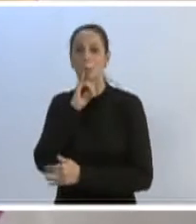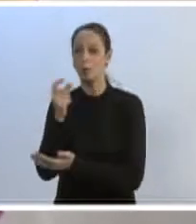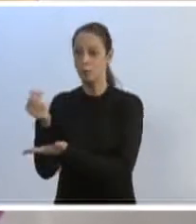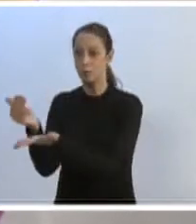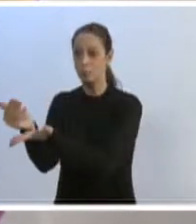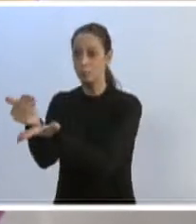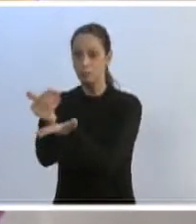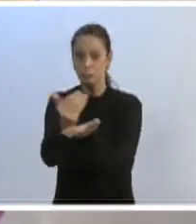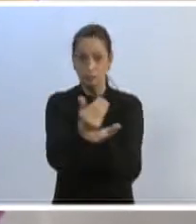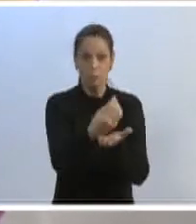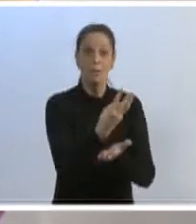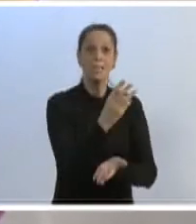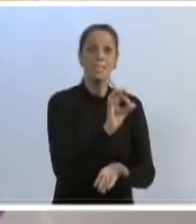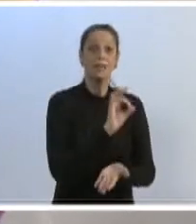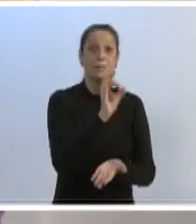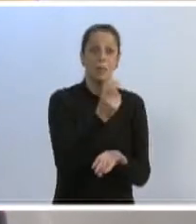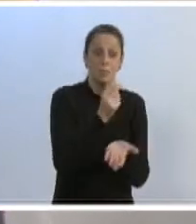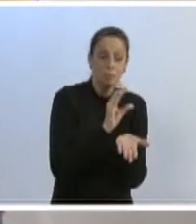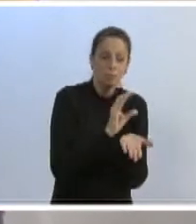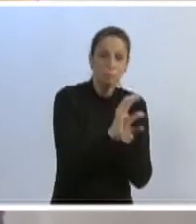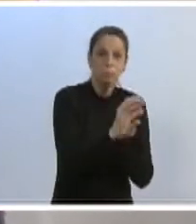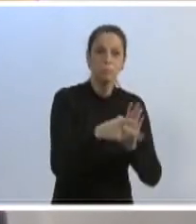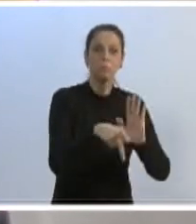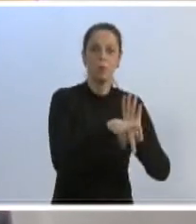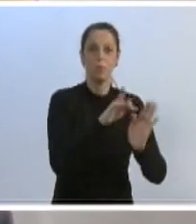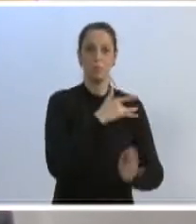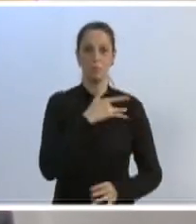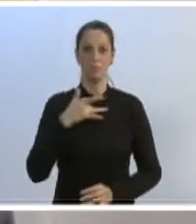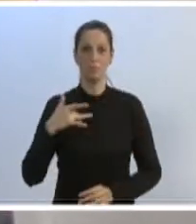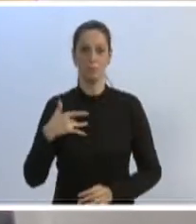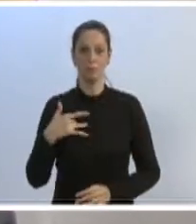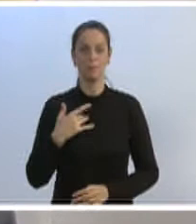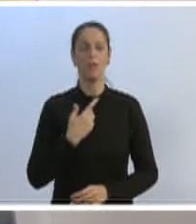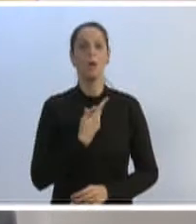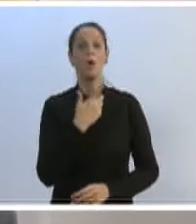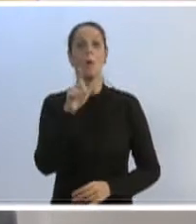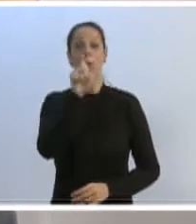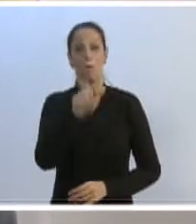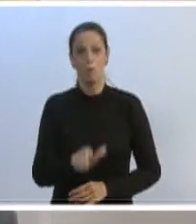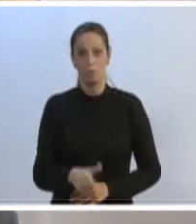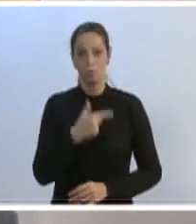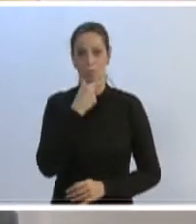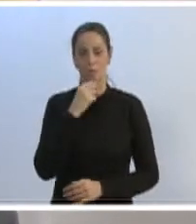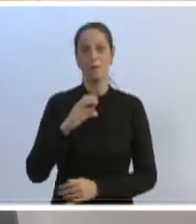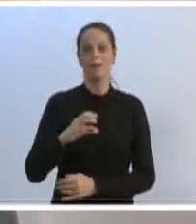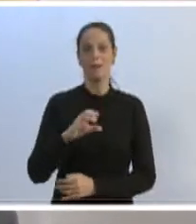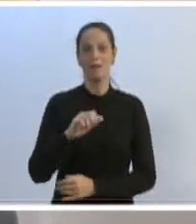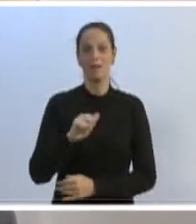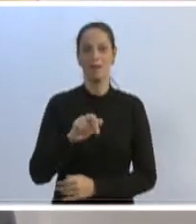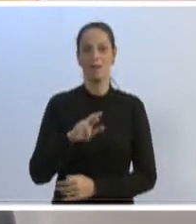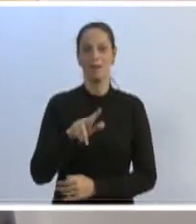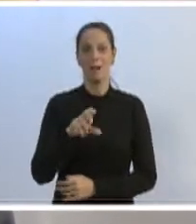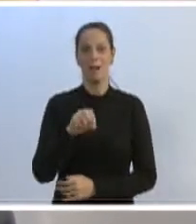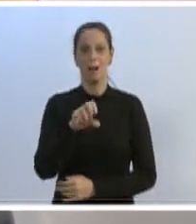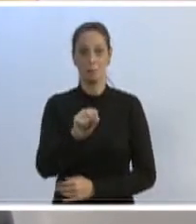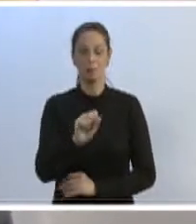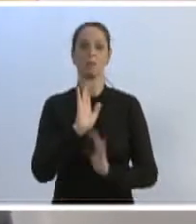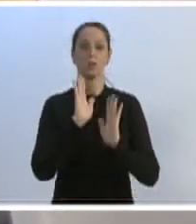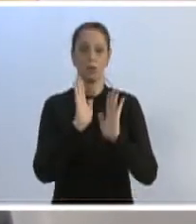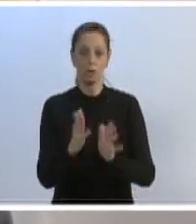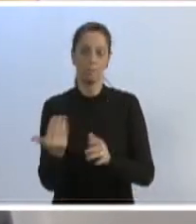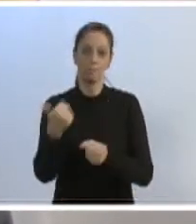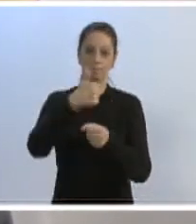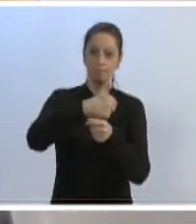Temos também, como falei, o Carlos Olímpio Menestrina, que também vai ocupar, já está